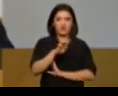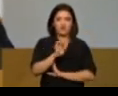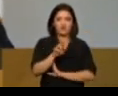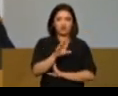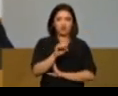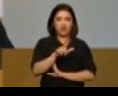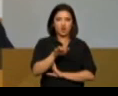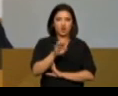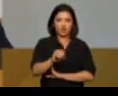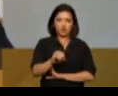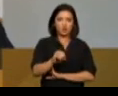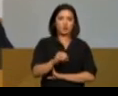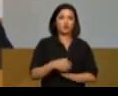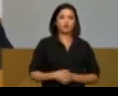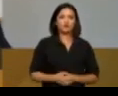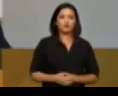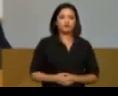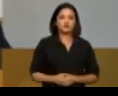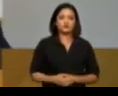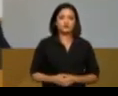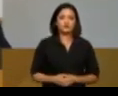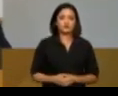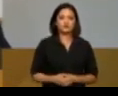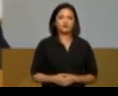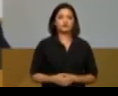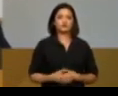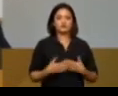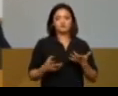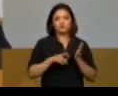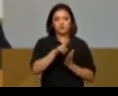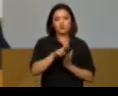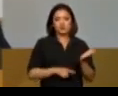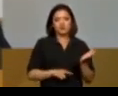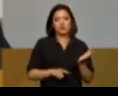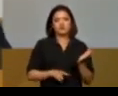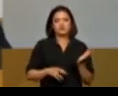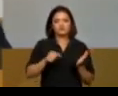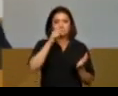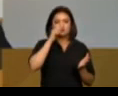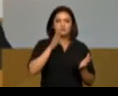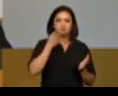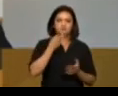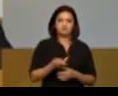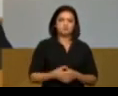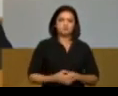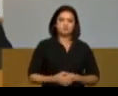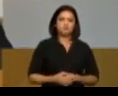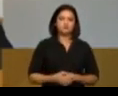dispositivo que já fez menção, ao qual já fez menção o eminente relator, o ministro Edson Fachin,